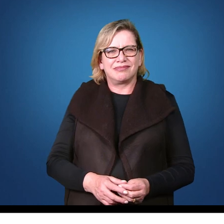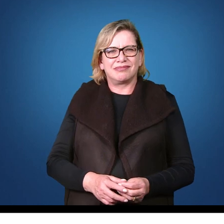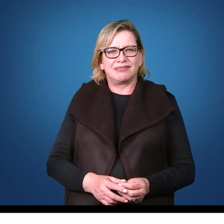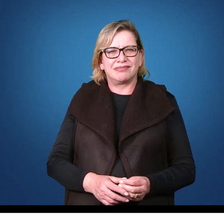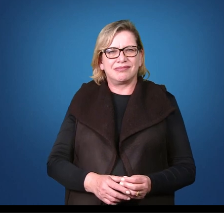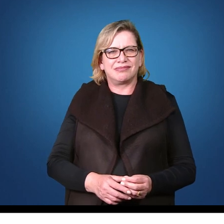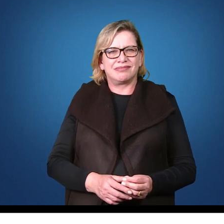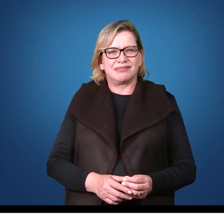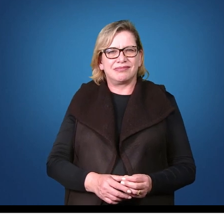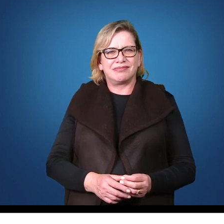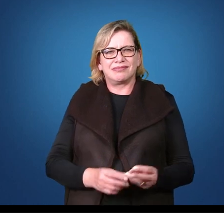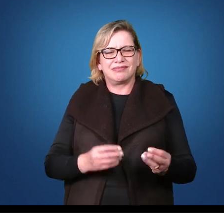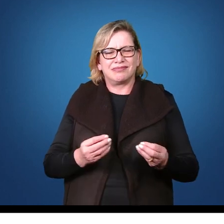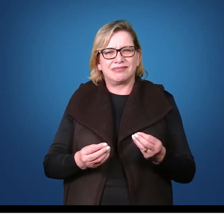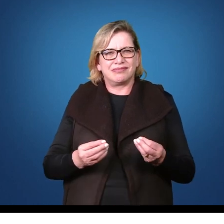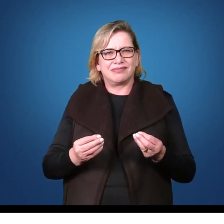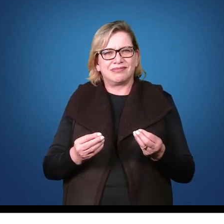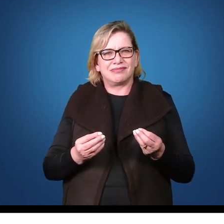Viela!